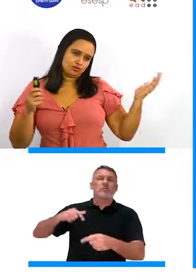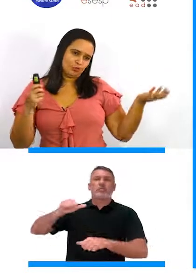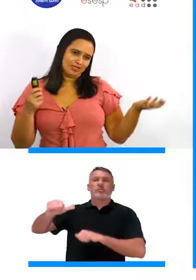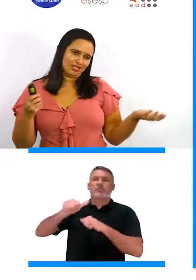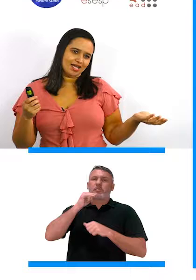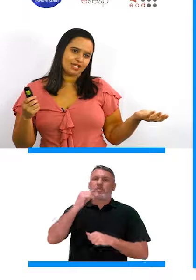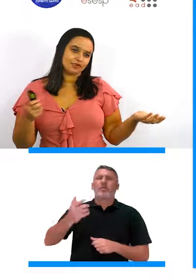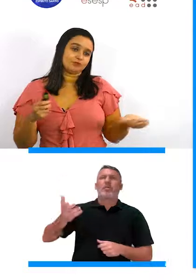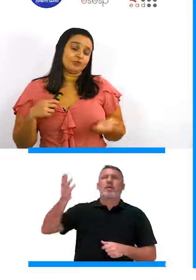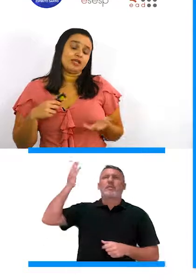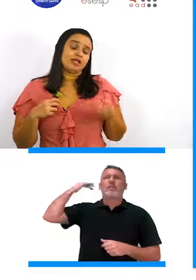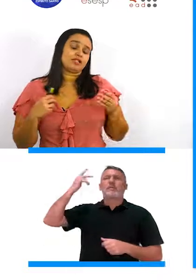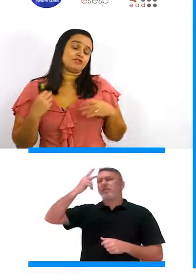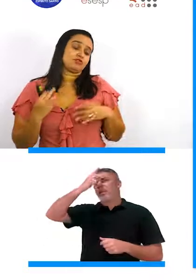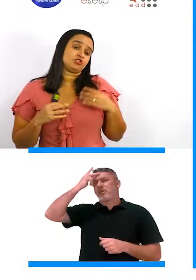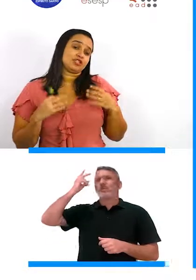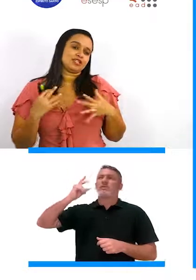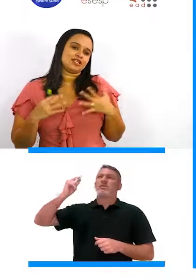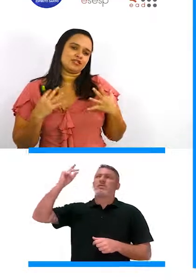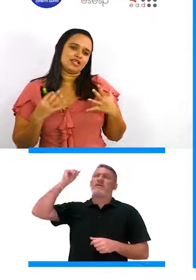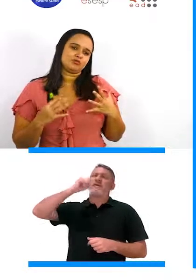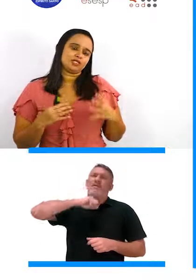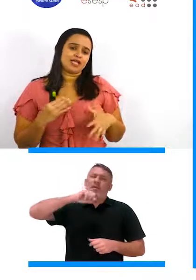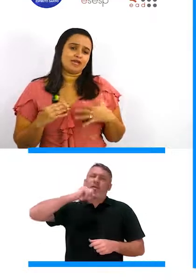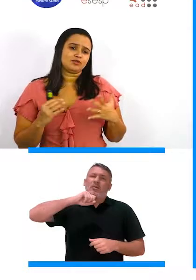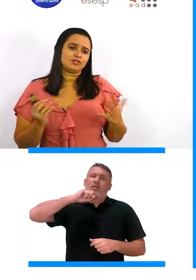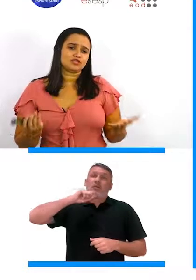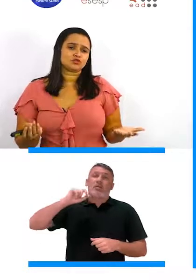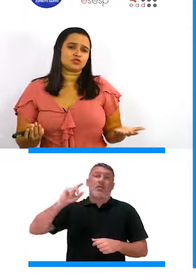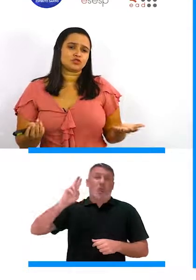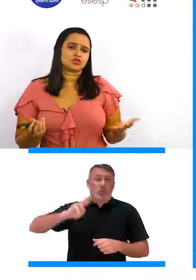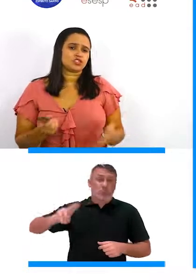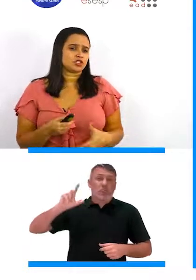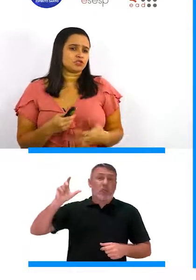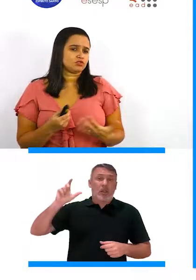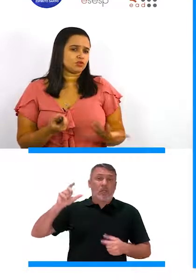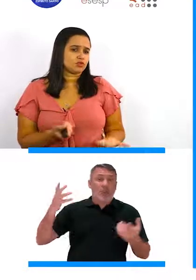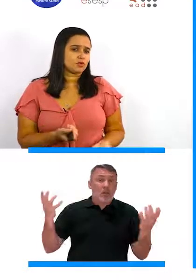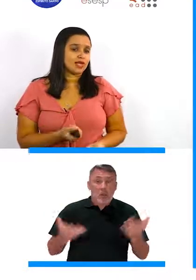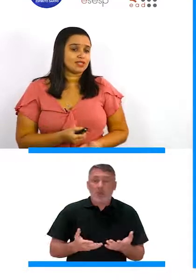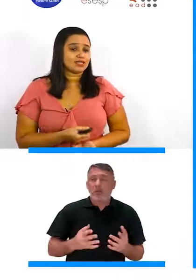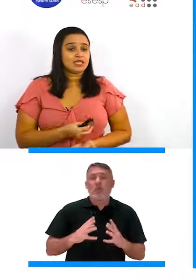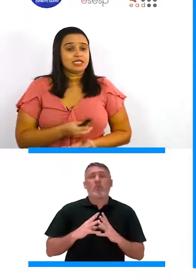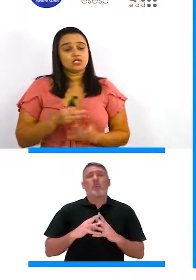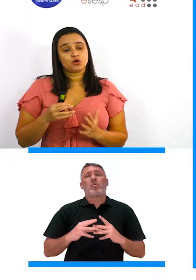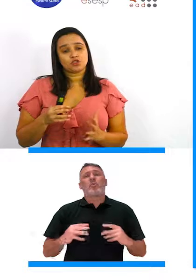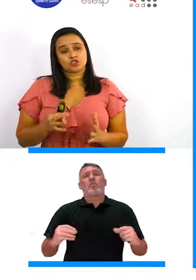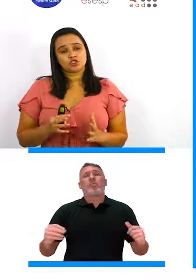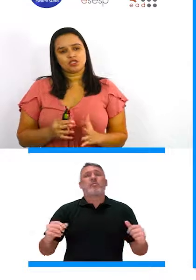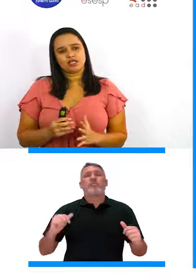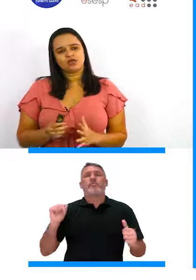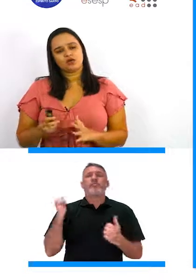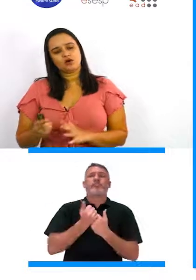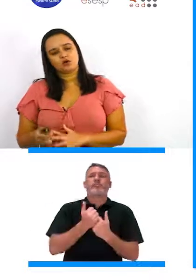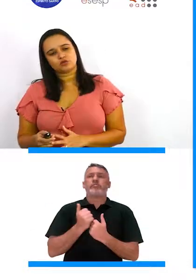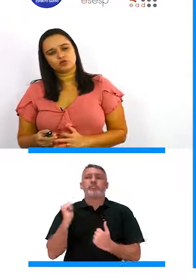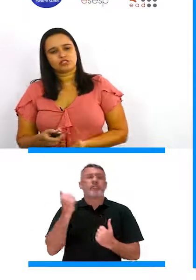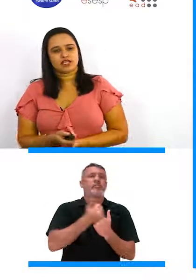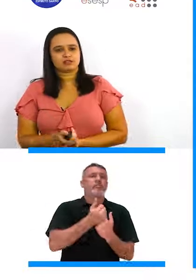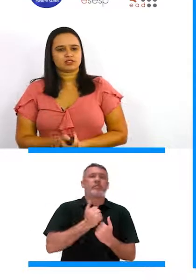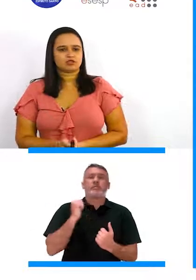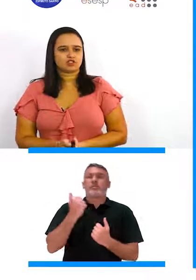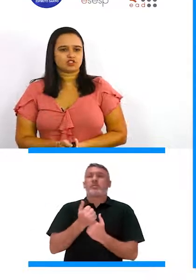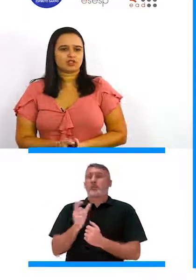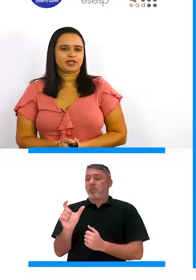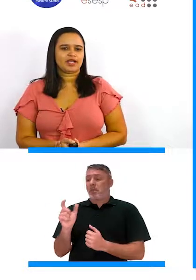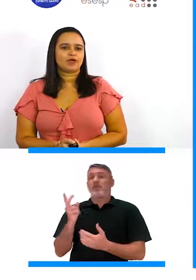pessoas do passado, elas vão utilizar termos que caíram em desuso, ou seja, que não se usam mais. E hoje a gente tem outros